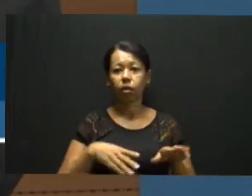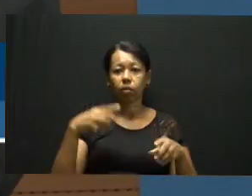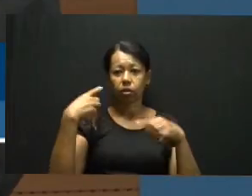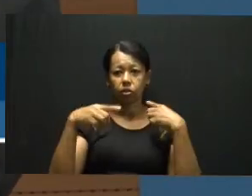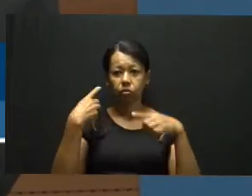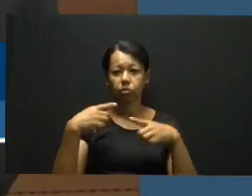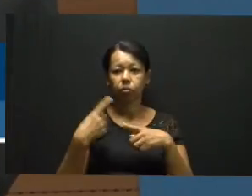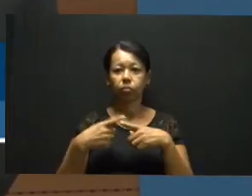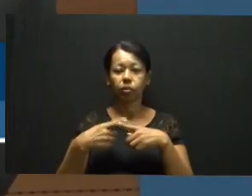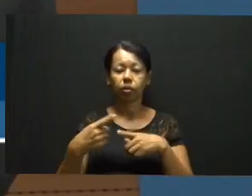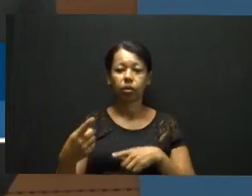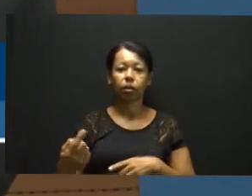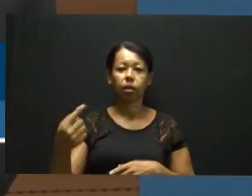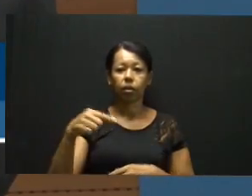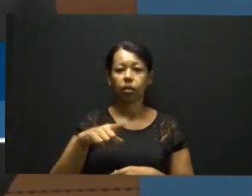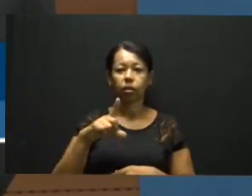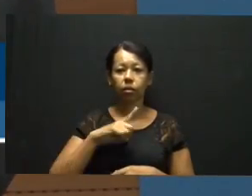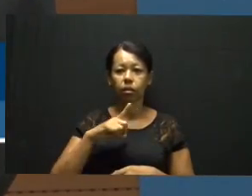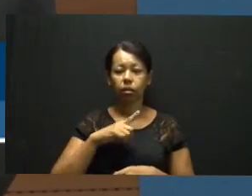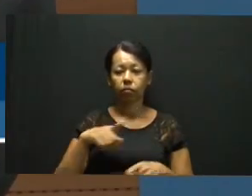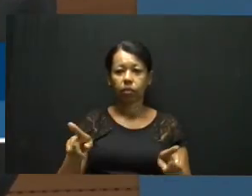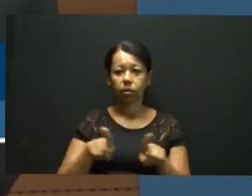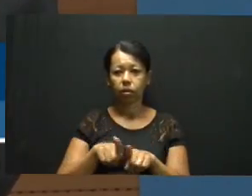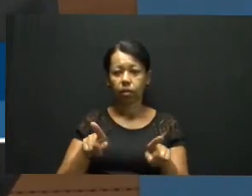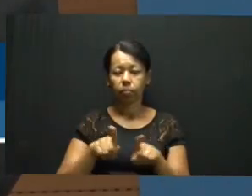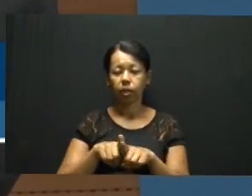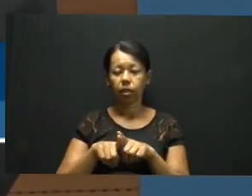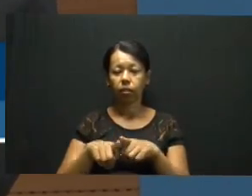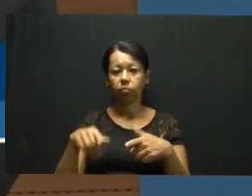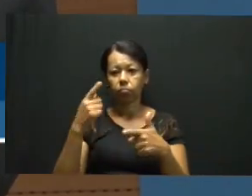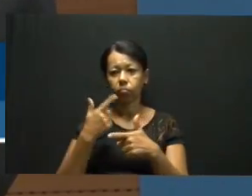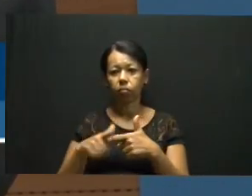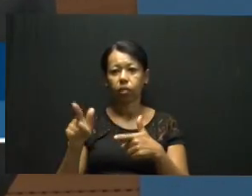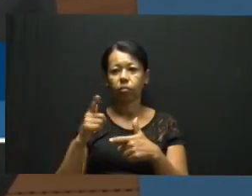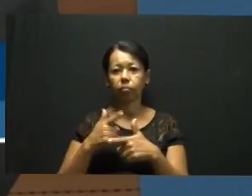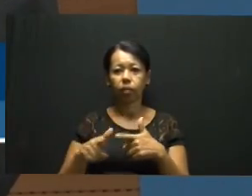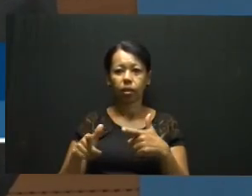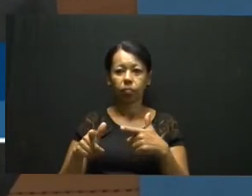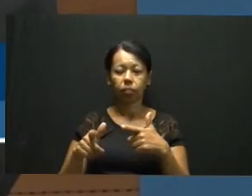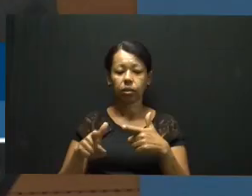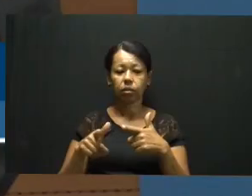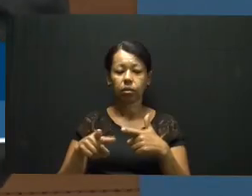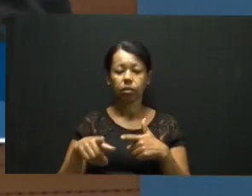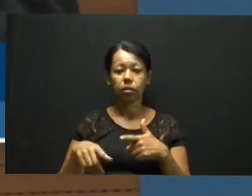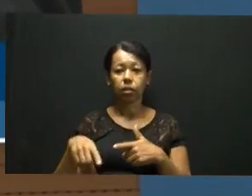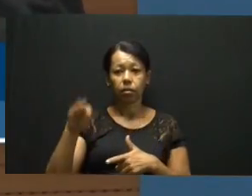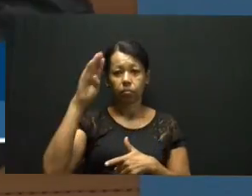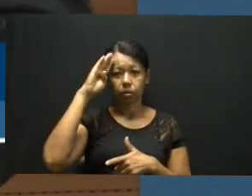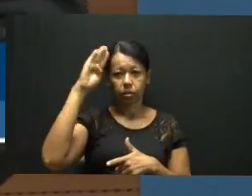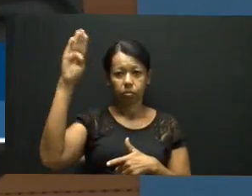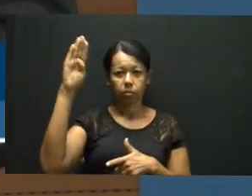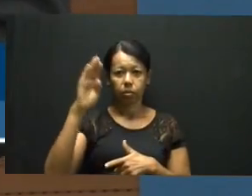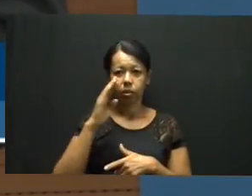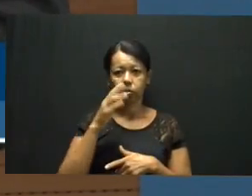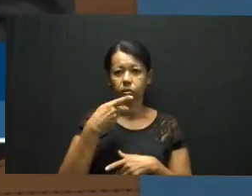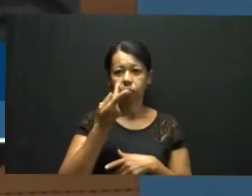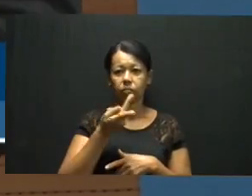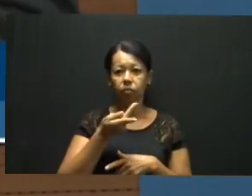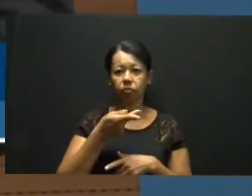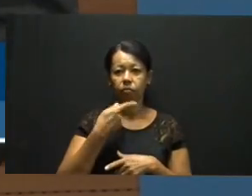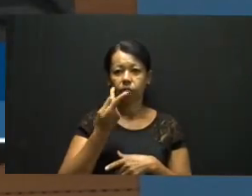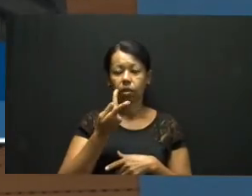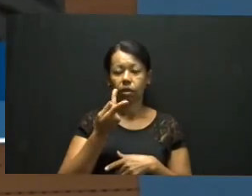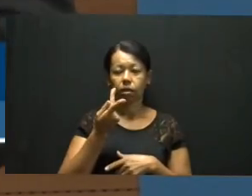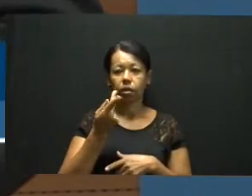houve-se também, nobre vereador Sérgio, um grande prejuízo, principalmente aqui em relação, quando Vossa Excelência fala